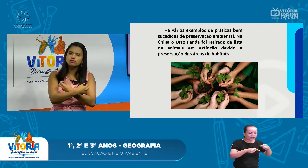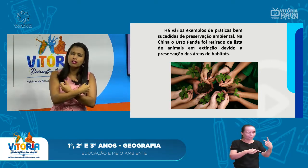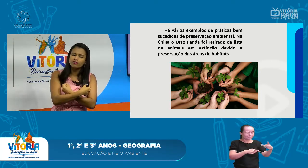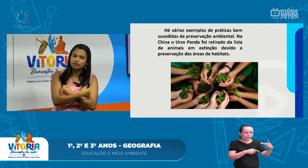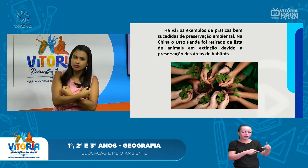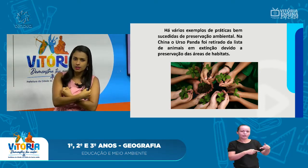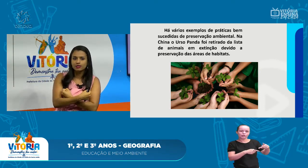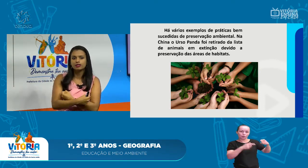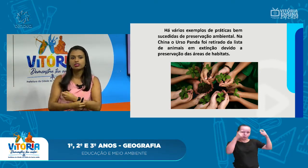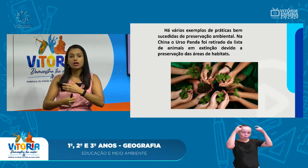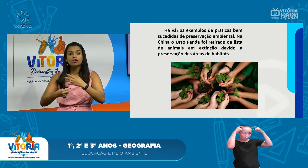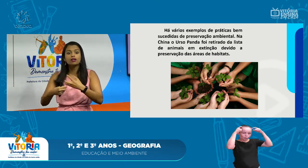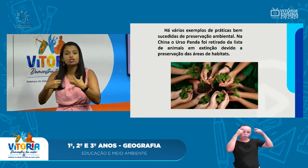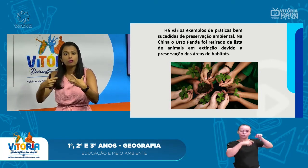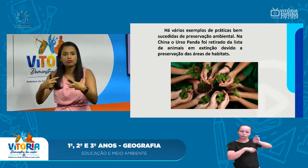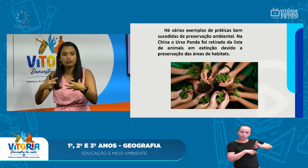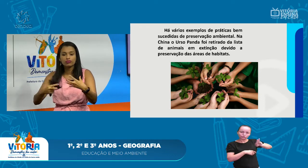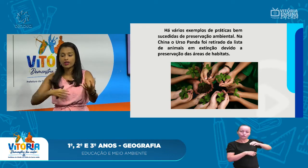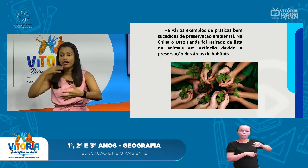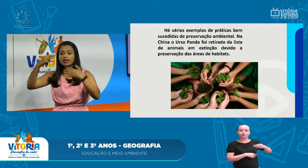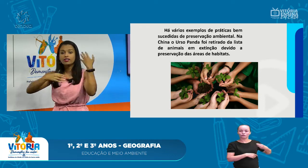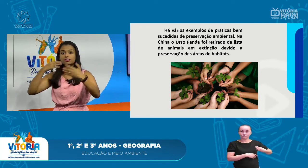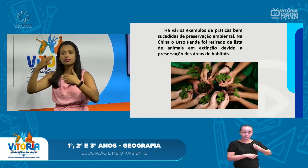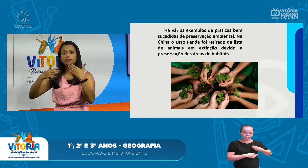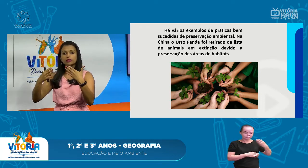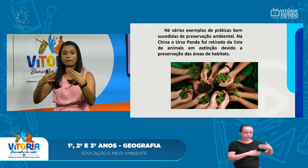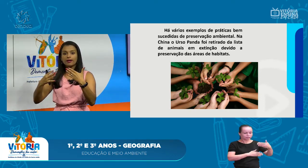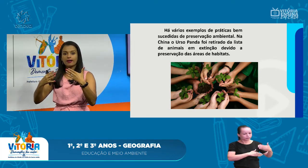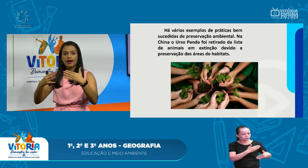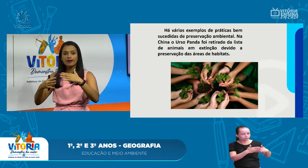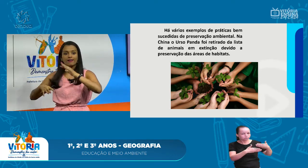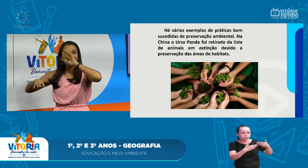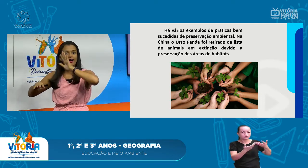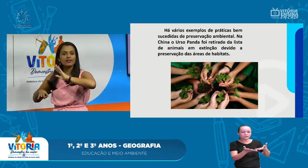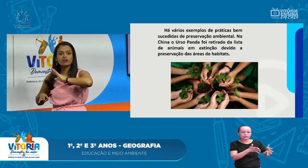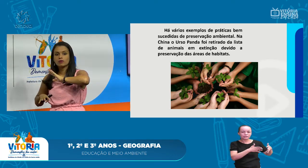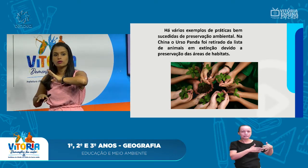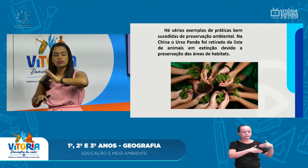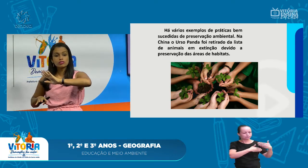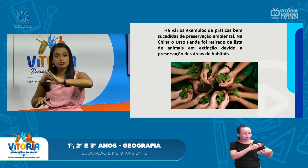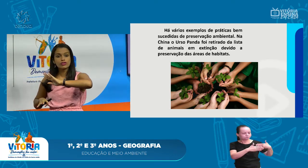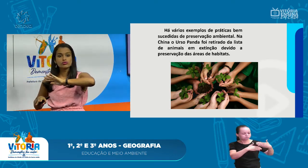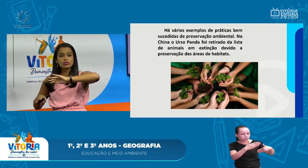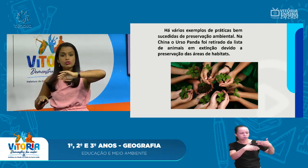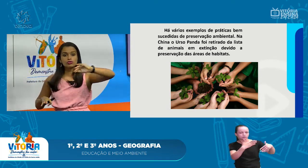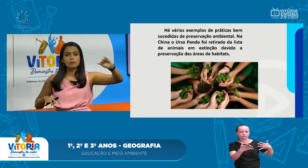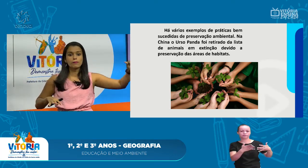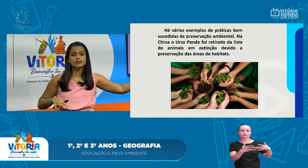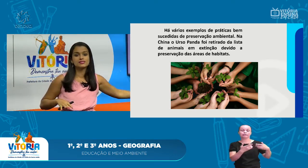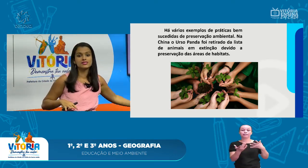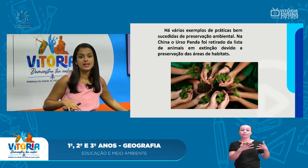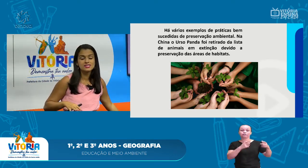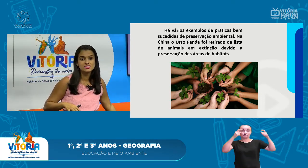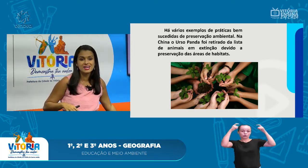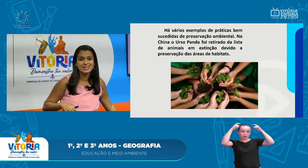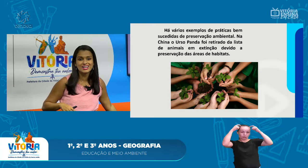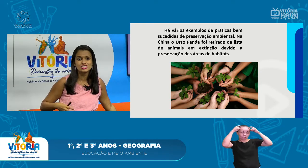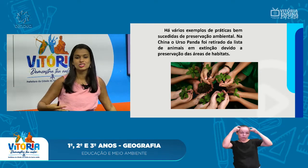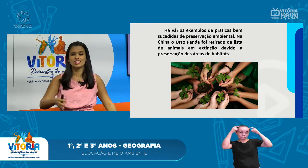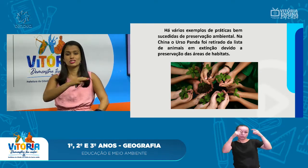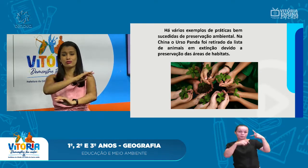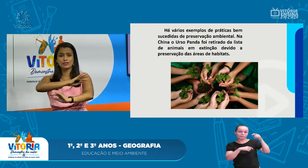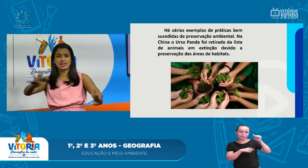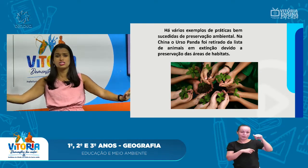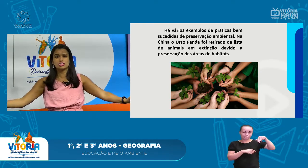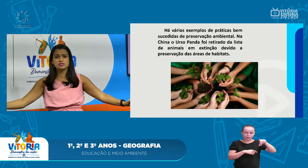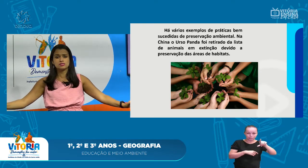ó, conservadinhas e eles possam viver e se multiplicar. E aí, ó, isso fez com que o urso panda saísse daquela